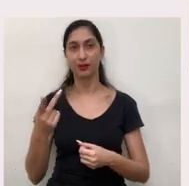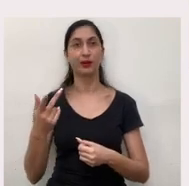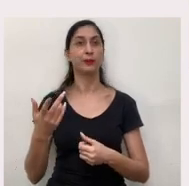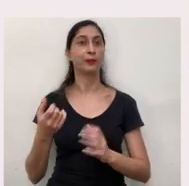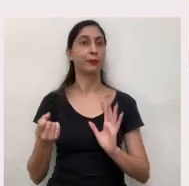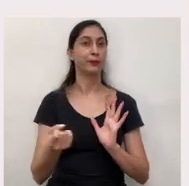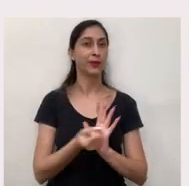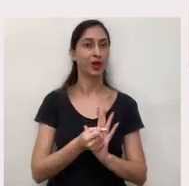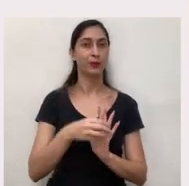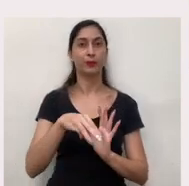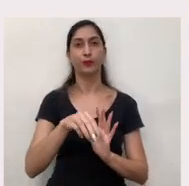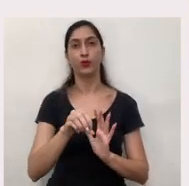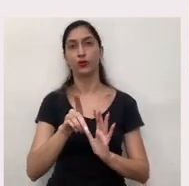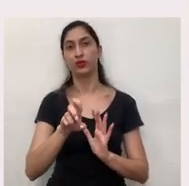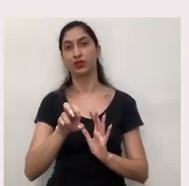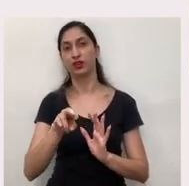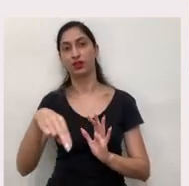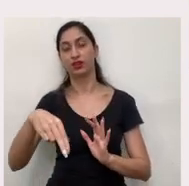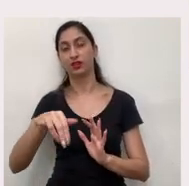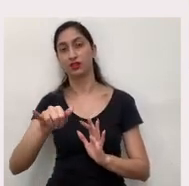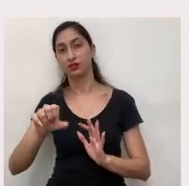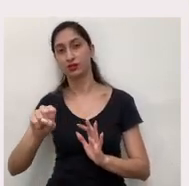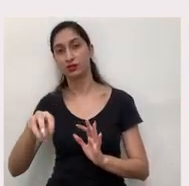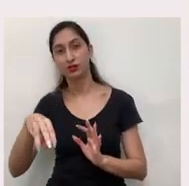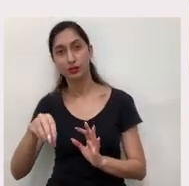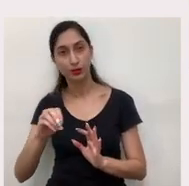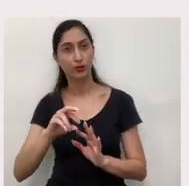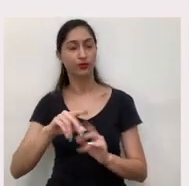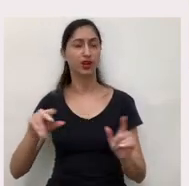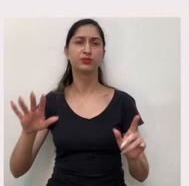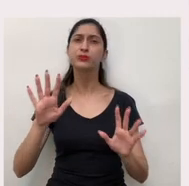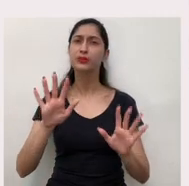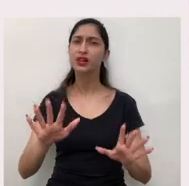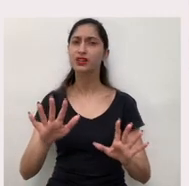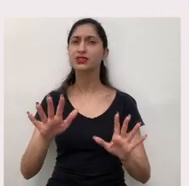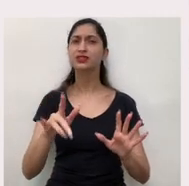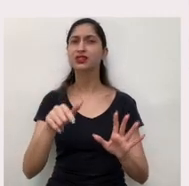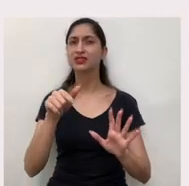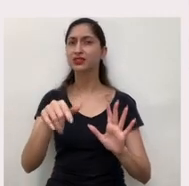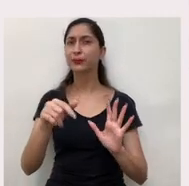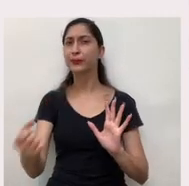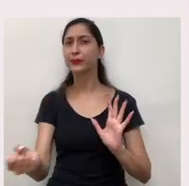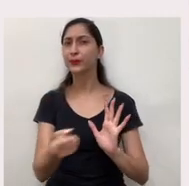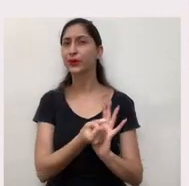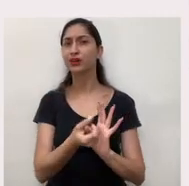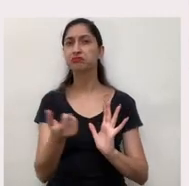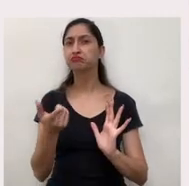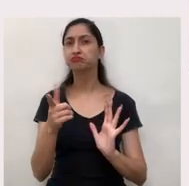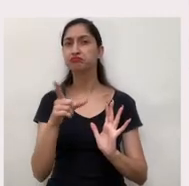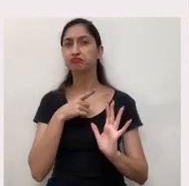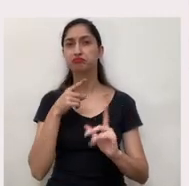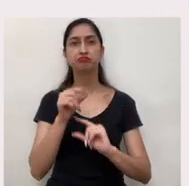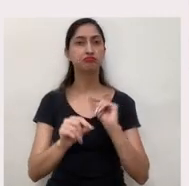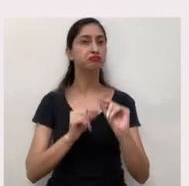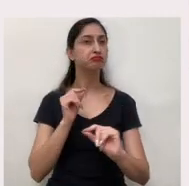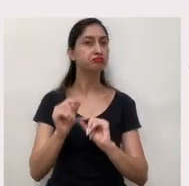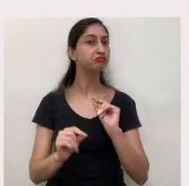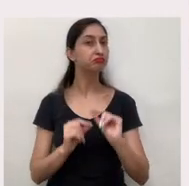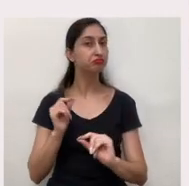o marco do modernismo, e aí o que está entre, né, essas coisas que a gente